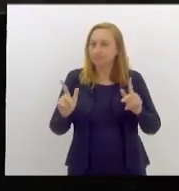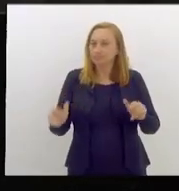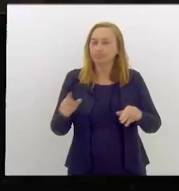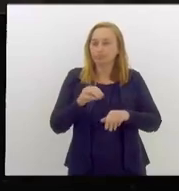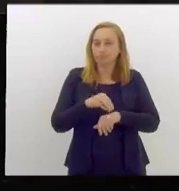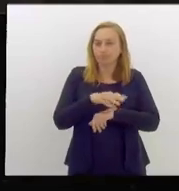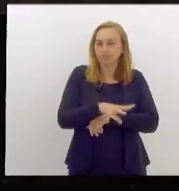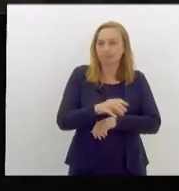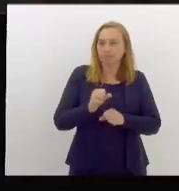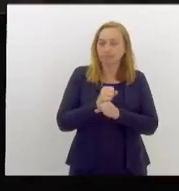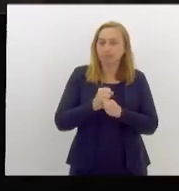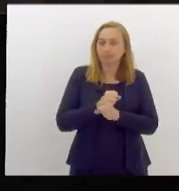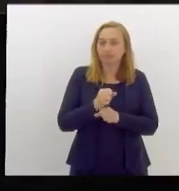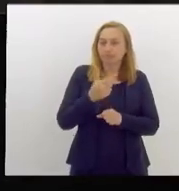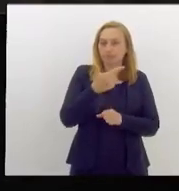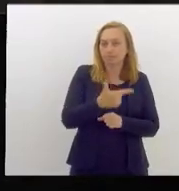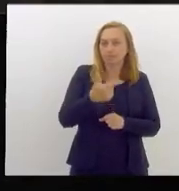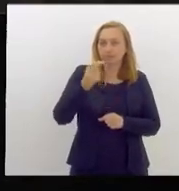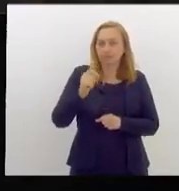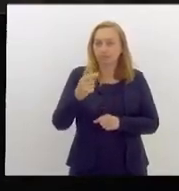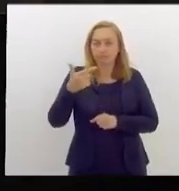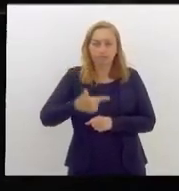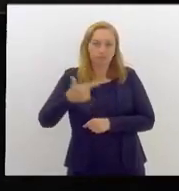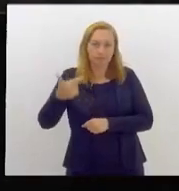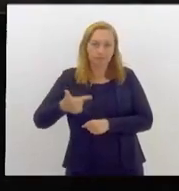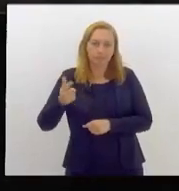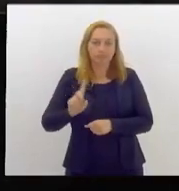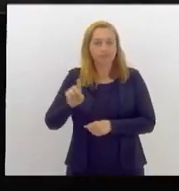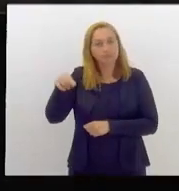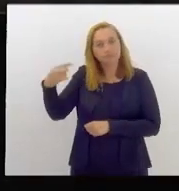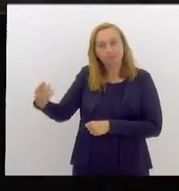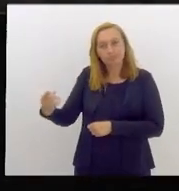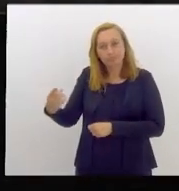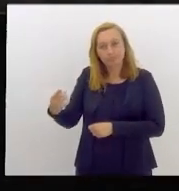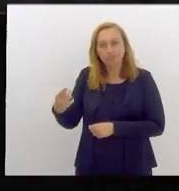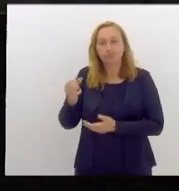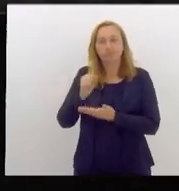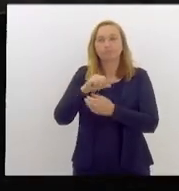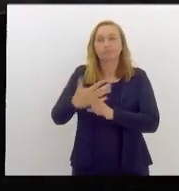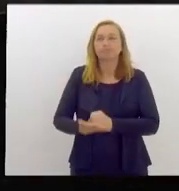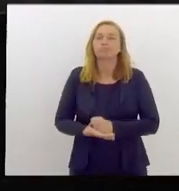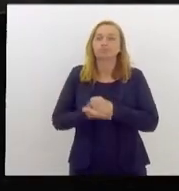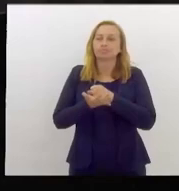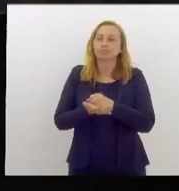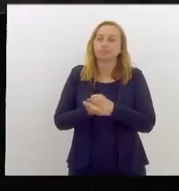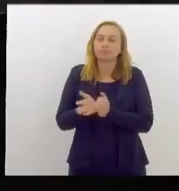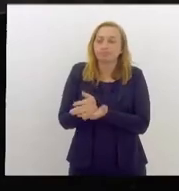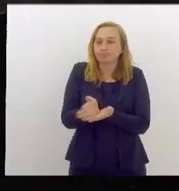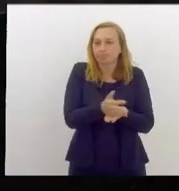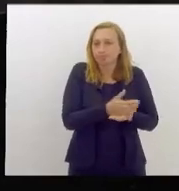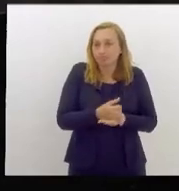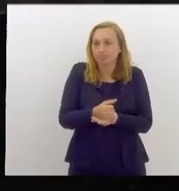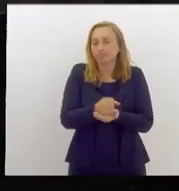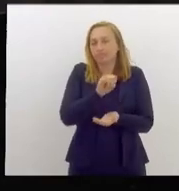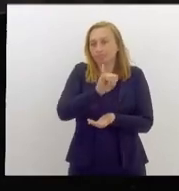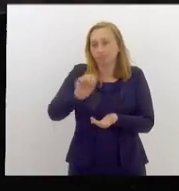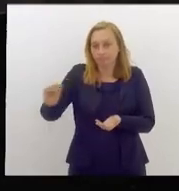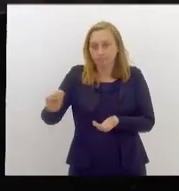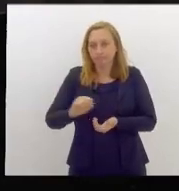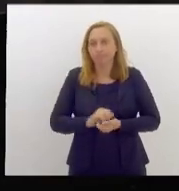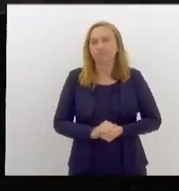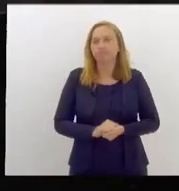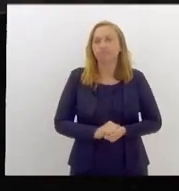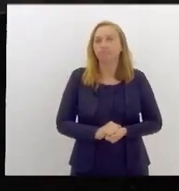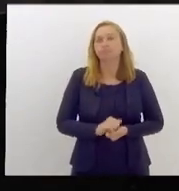com o ano de 2022 a outra ponte de sustentação da arrecadação é o ICMS